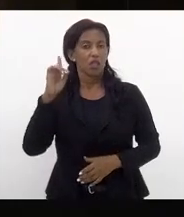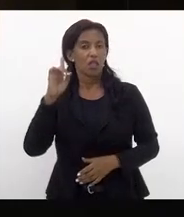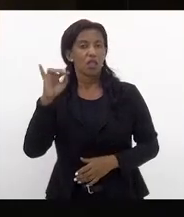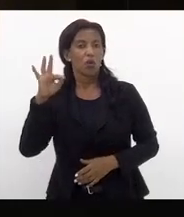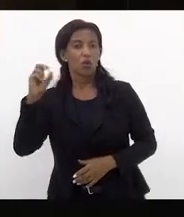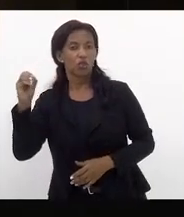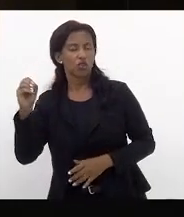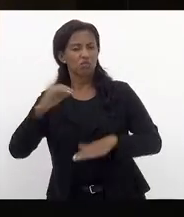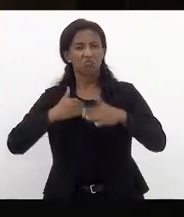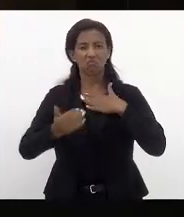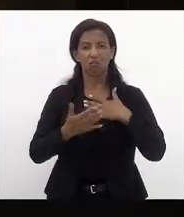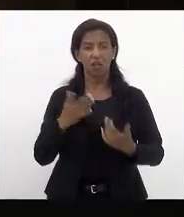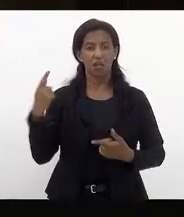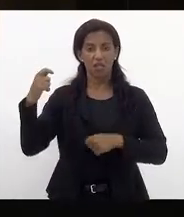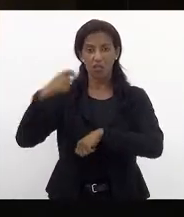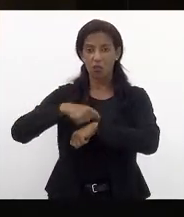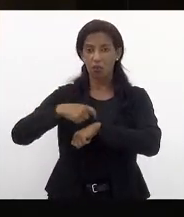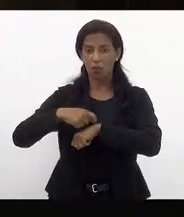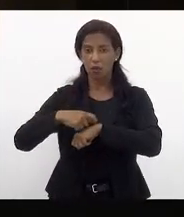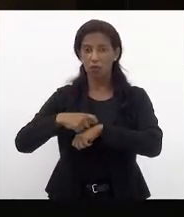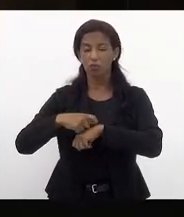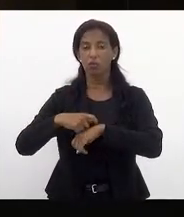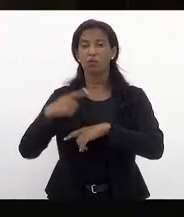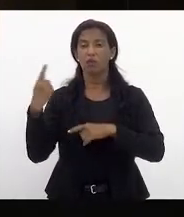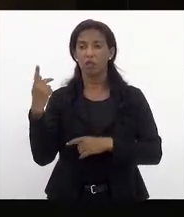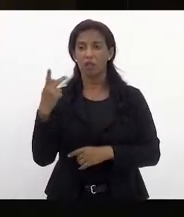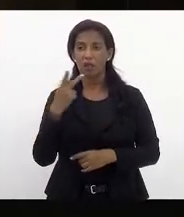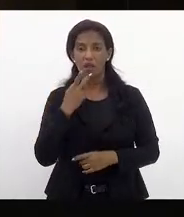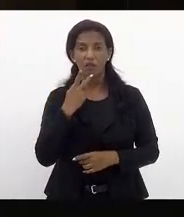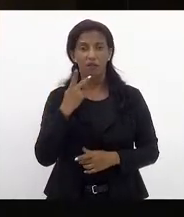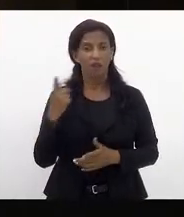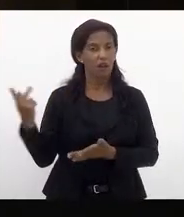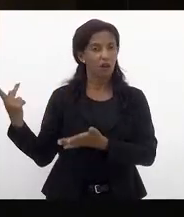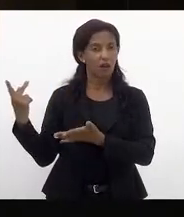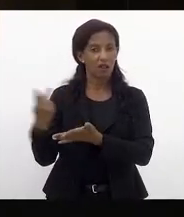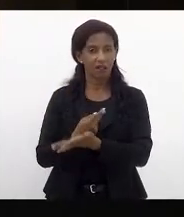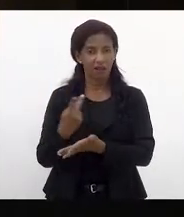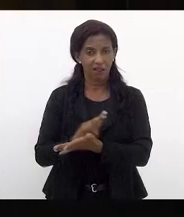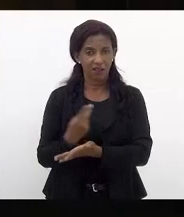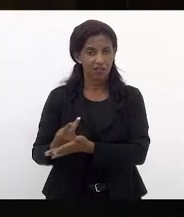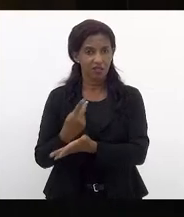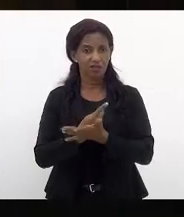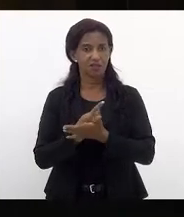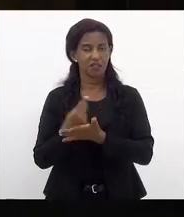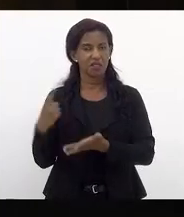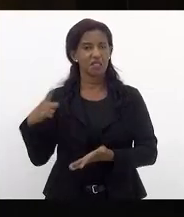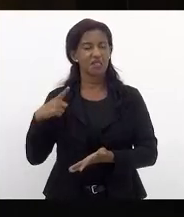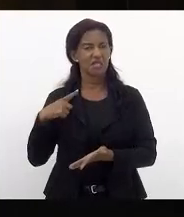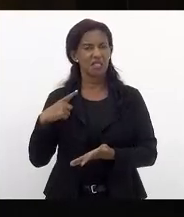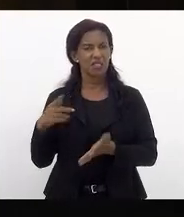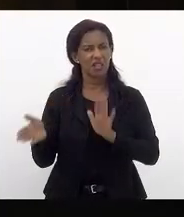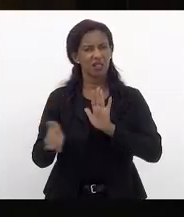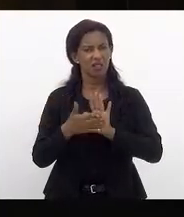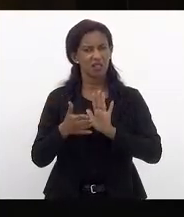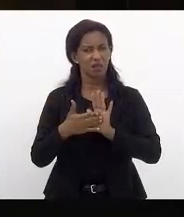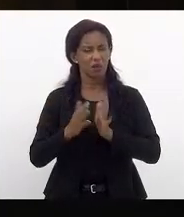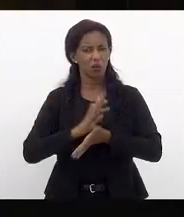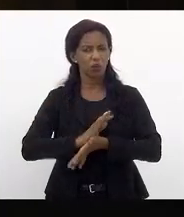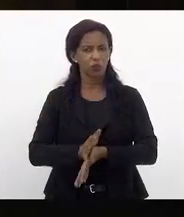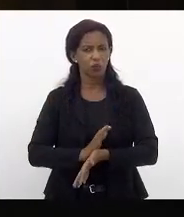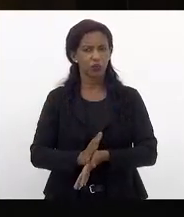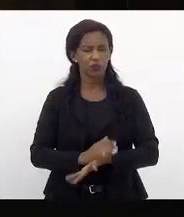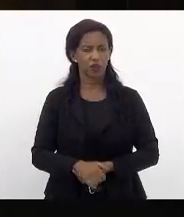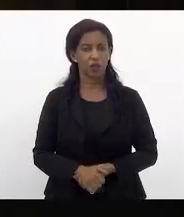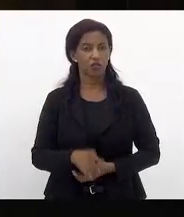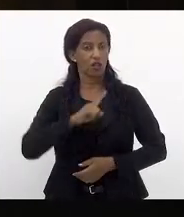nesse momento, tem que denunciar a devassidão que traz esse pacote de maldades. É